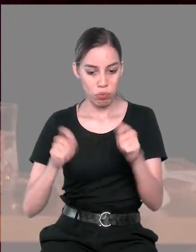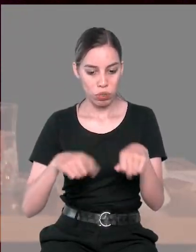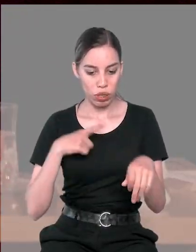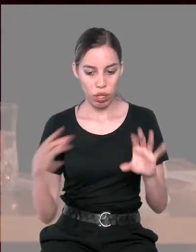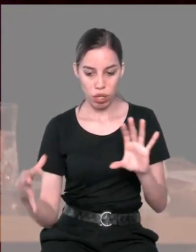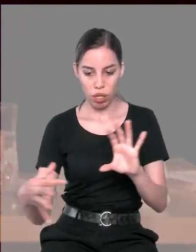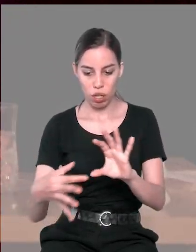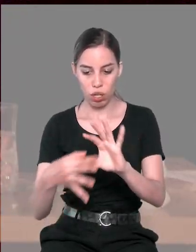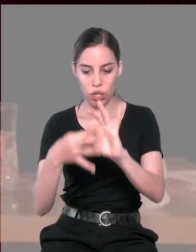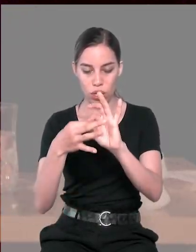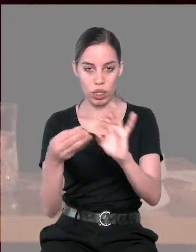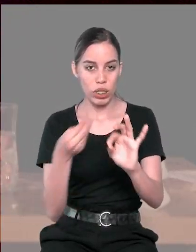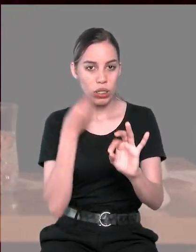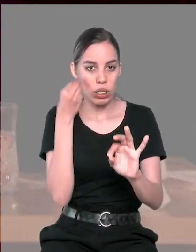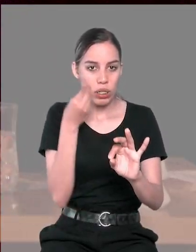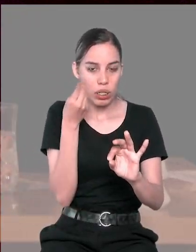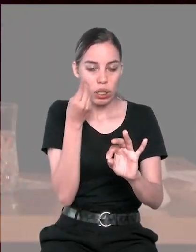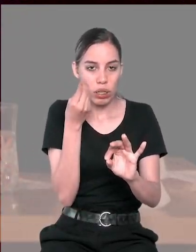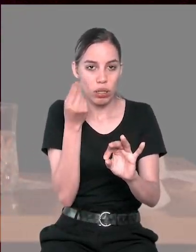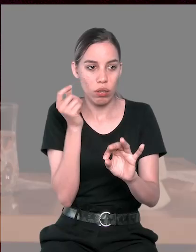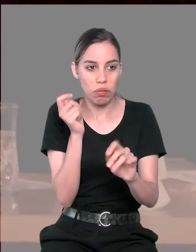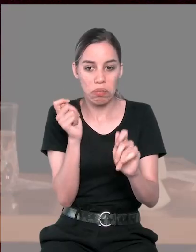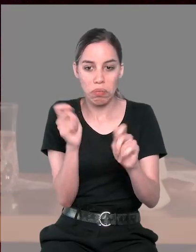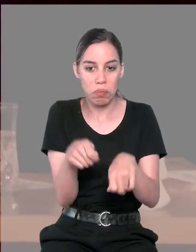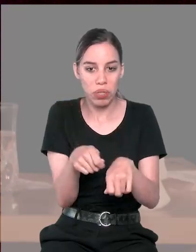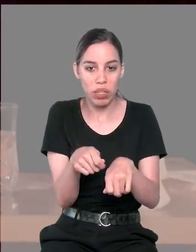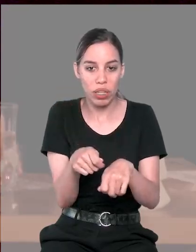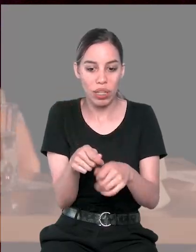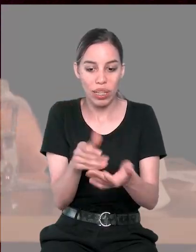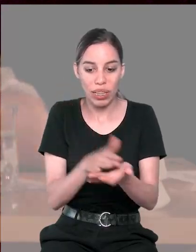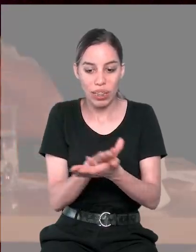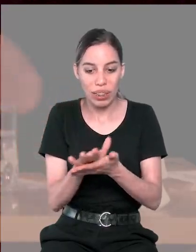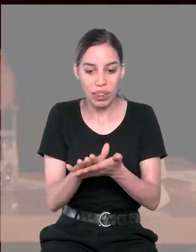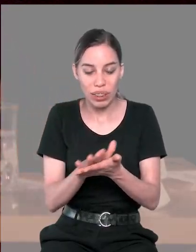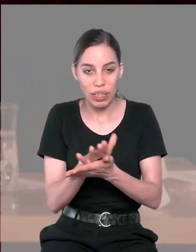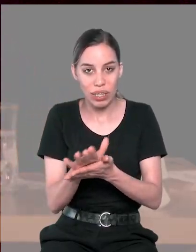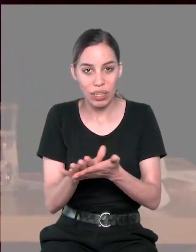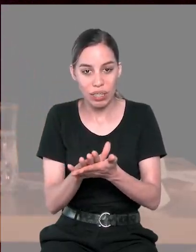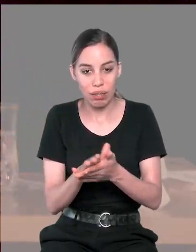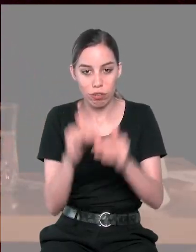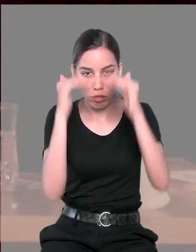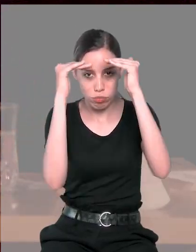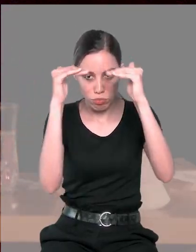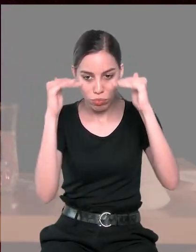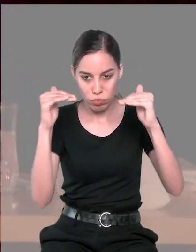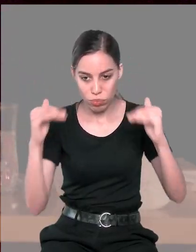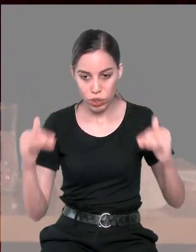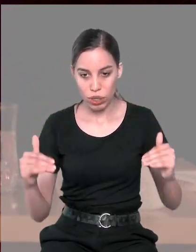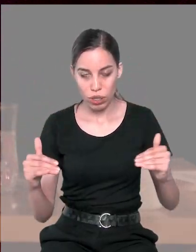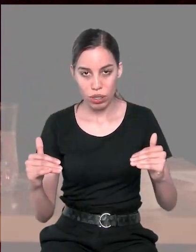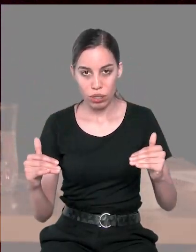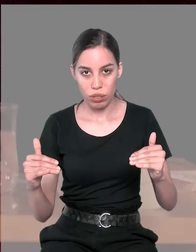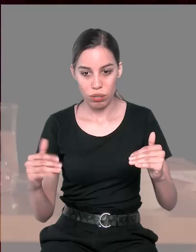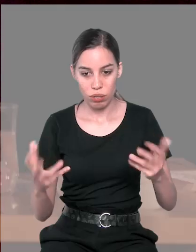campo de conexão entre essas experiências, capaz, de alguma maneira, não permitir que nenhuma delas se torne absolutamente hierárquica e queira